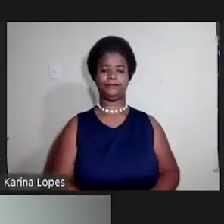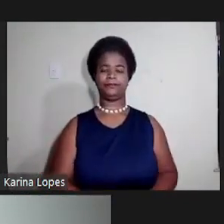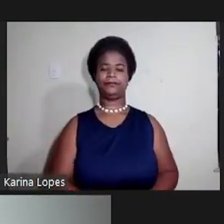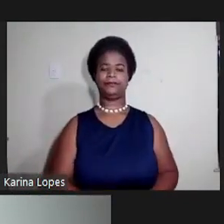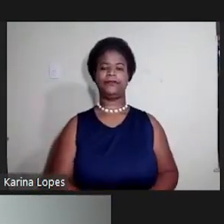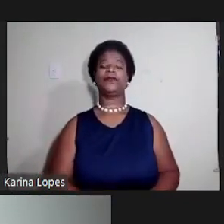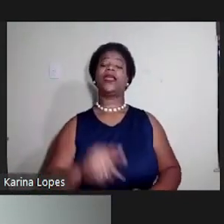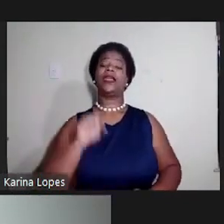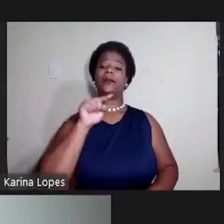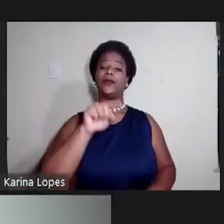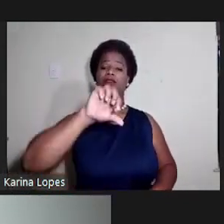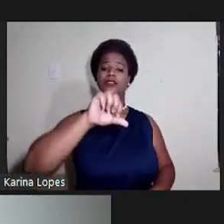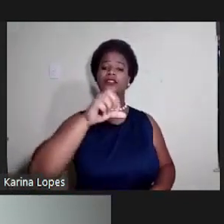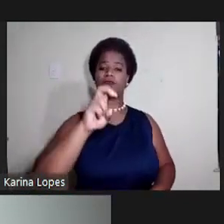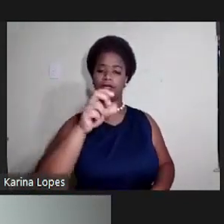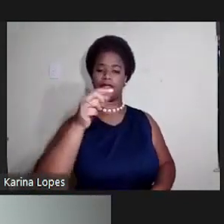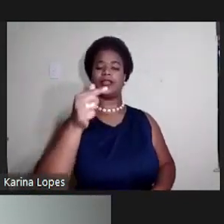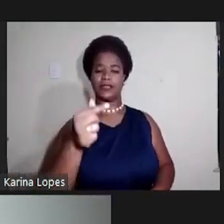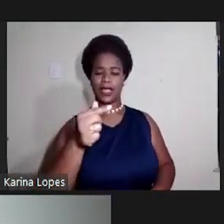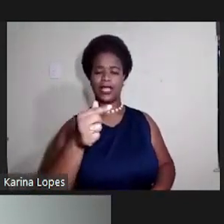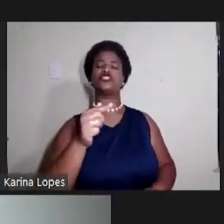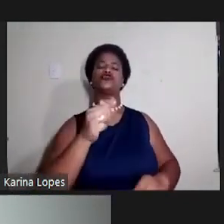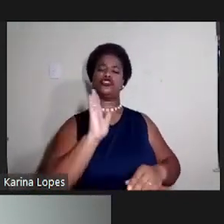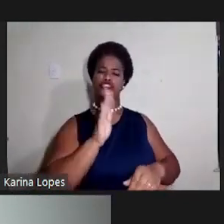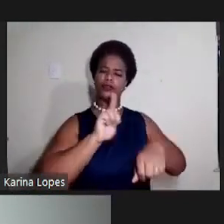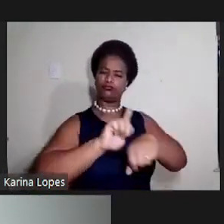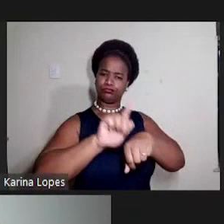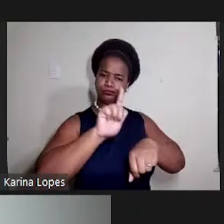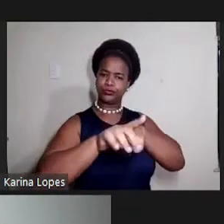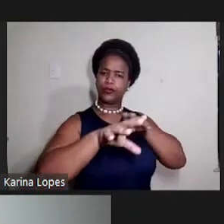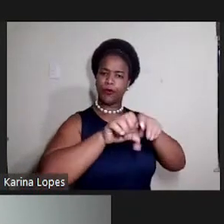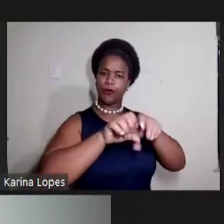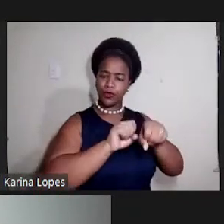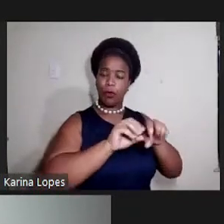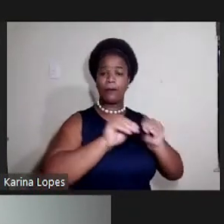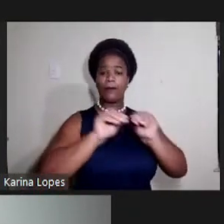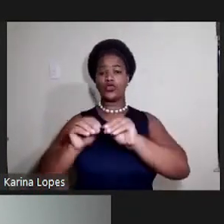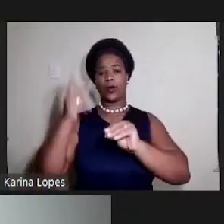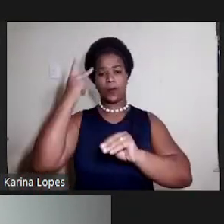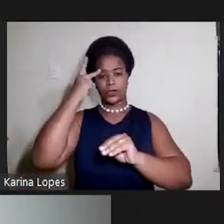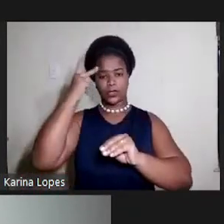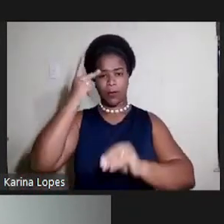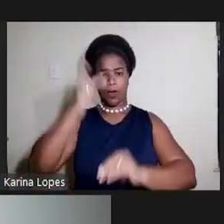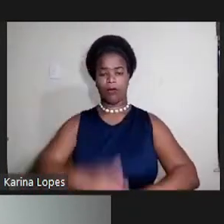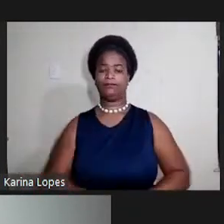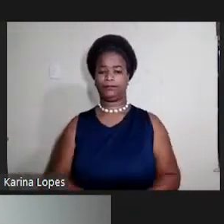1957, e, ao graduar-se, mudou-se para São Paulo.